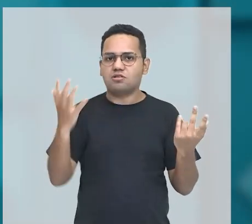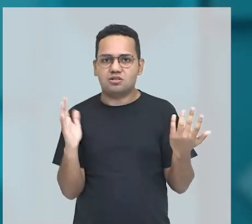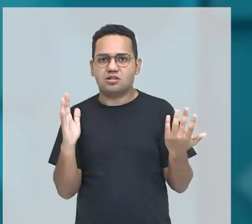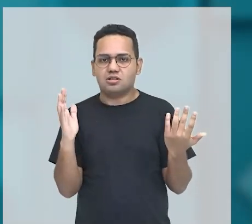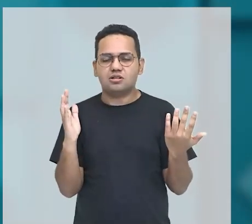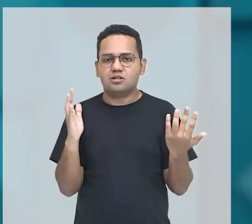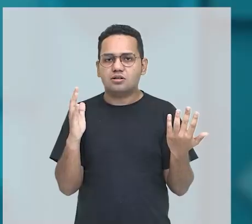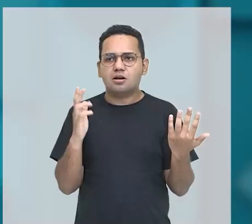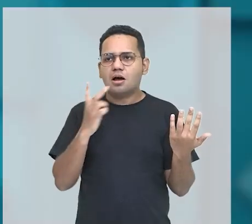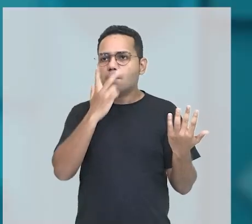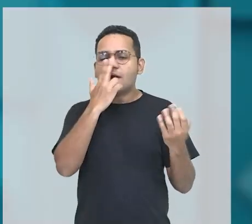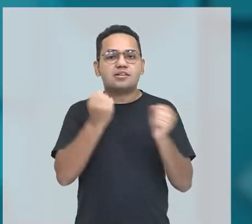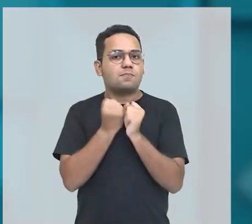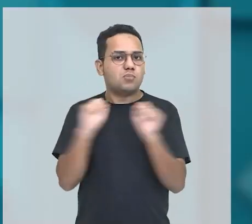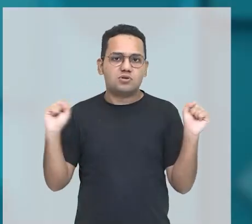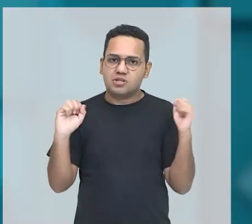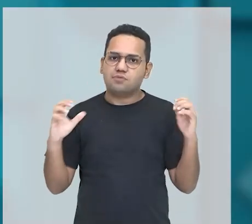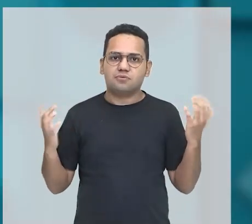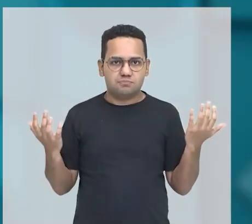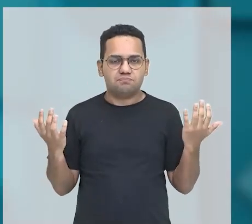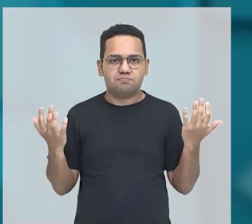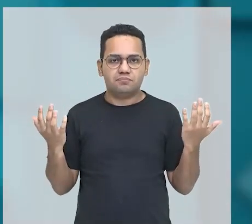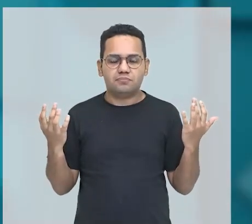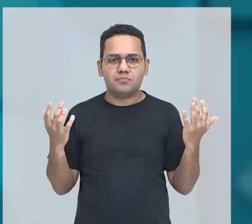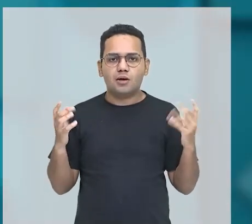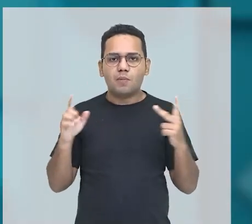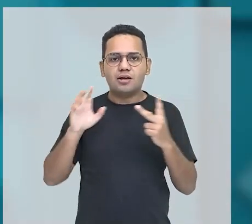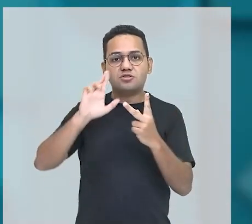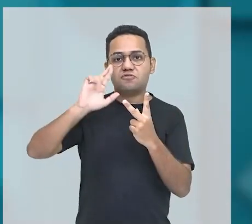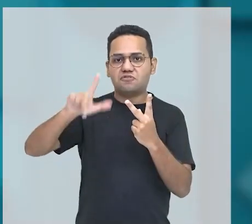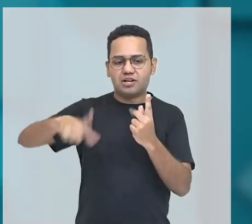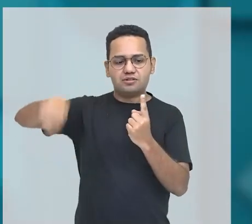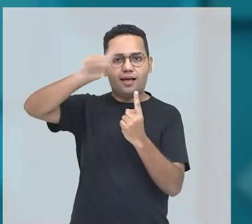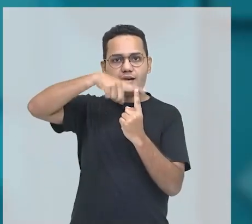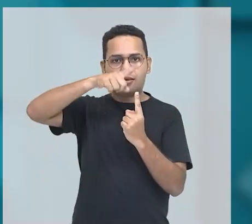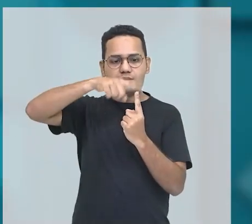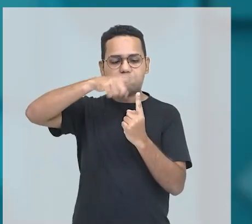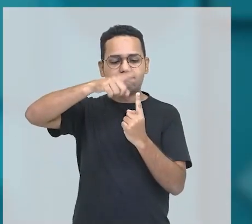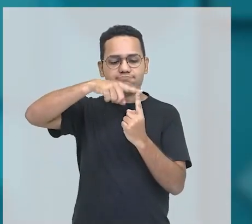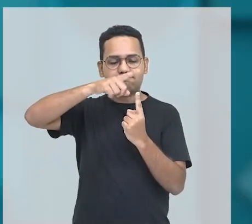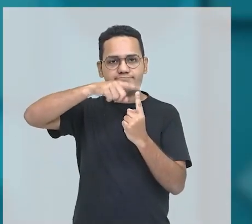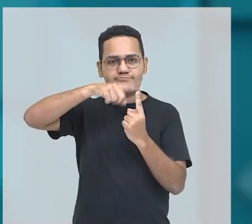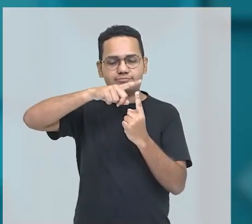a impossibilidade. Ele difere nesse ponto das orações